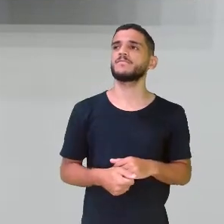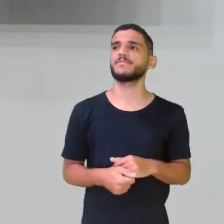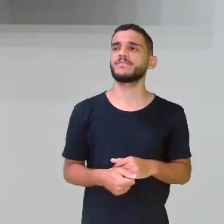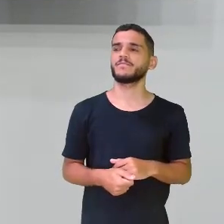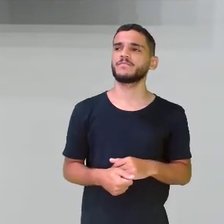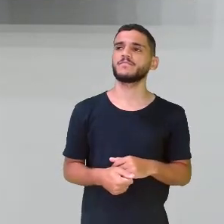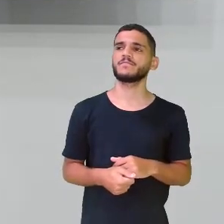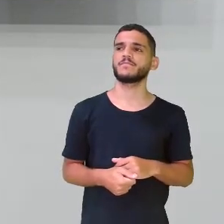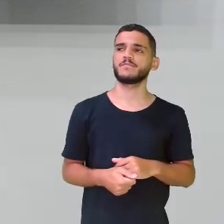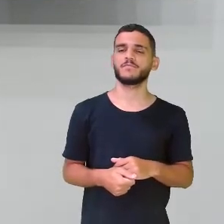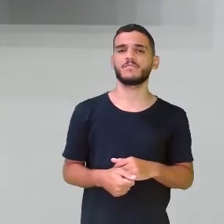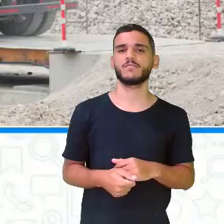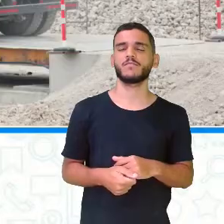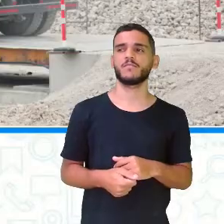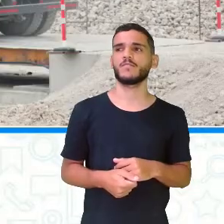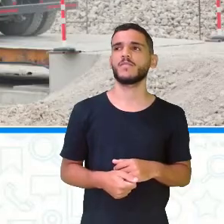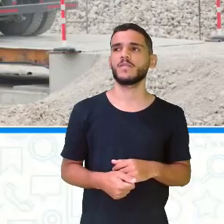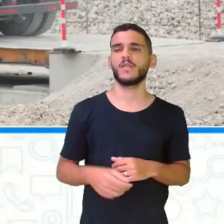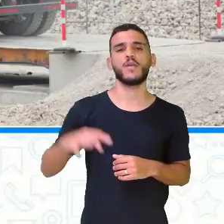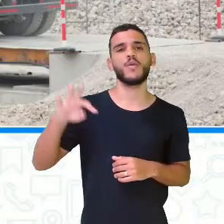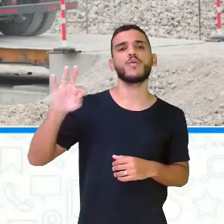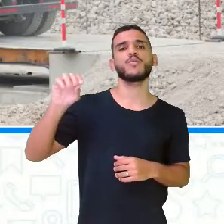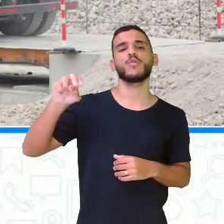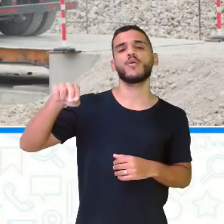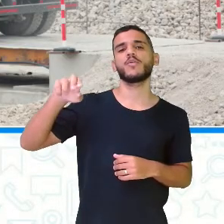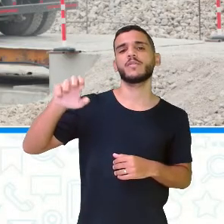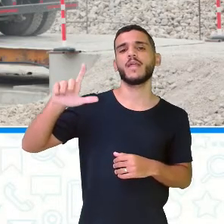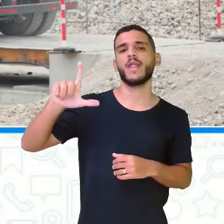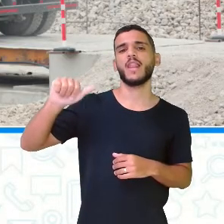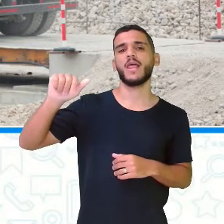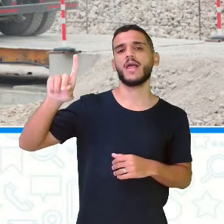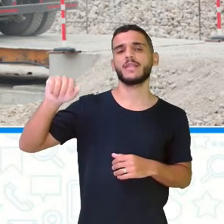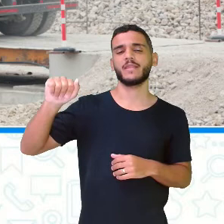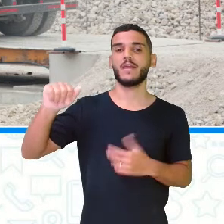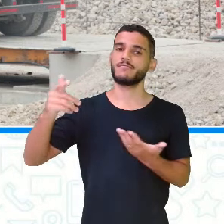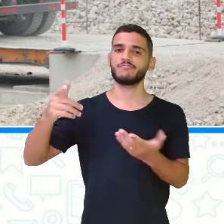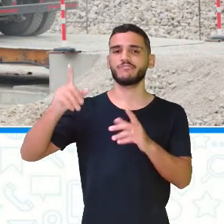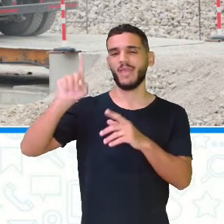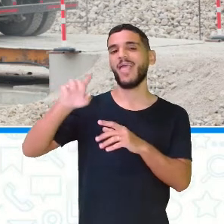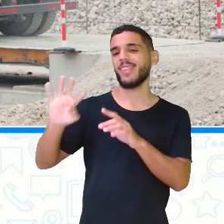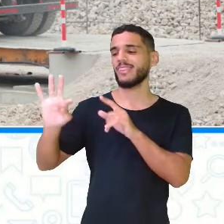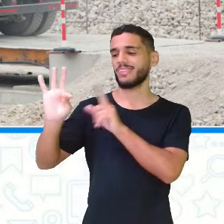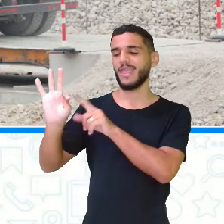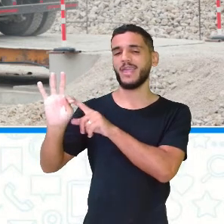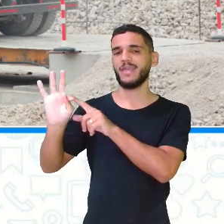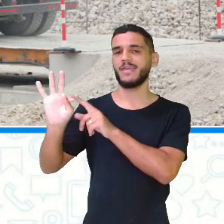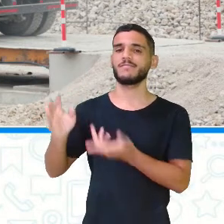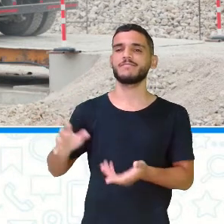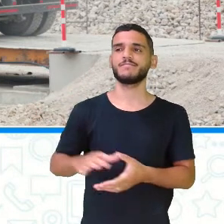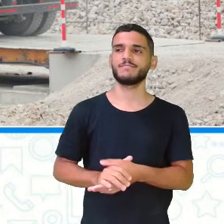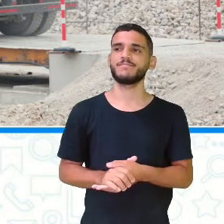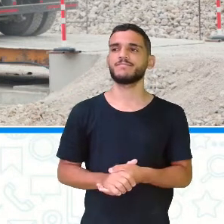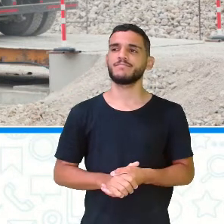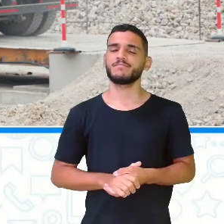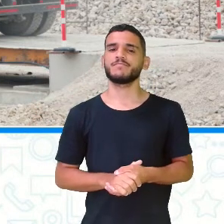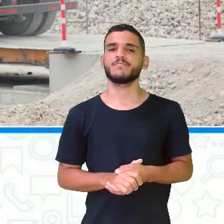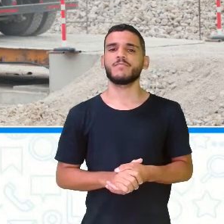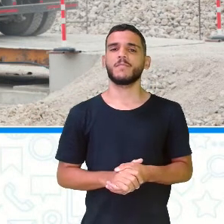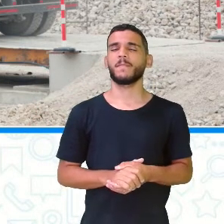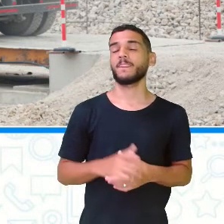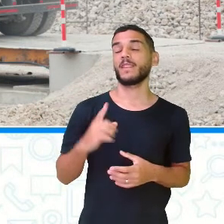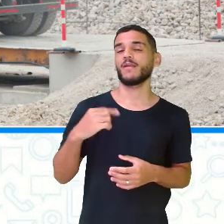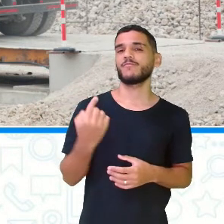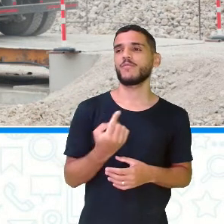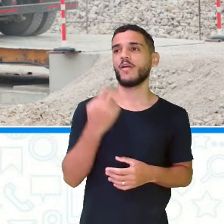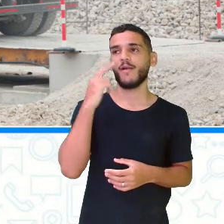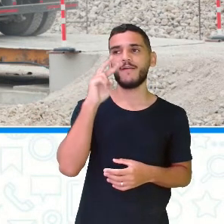ano. Olha como é mais ou menos a balança que mede em tonelada. A gente não vê isso em qualquer lugar,